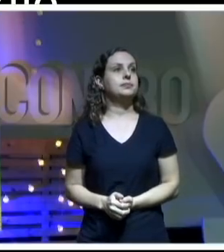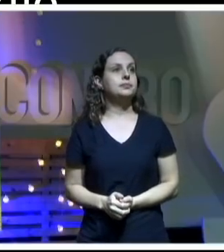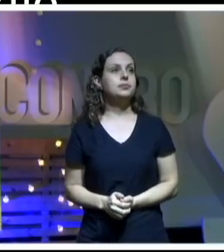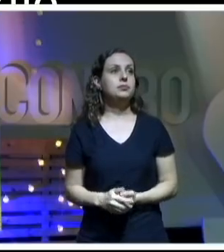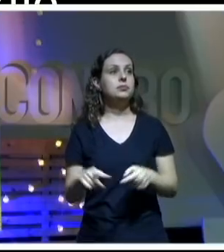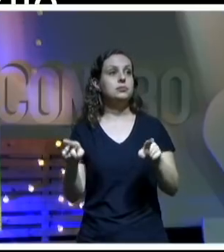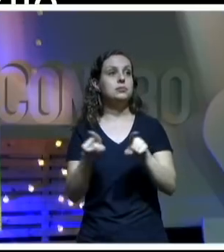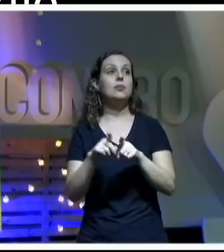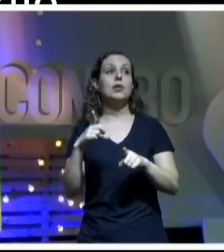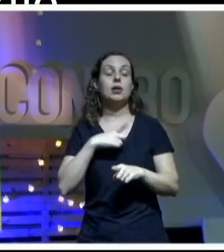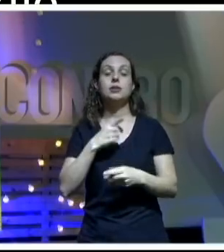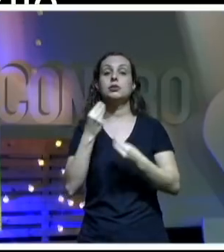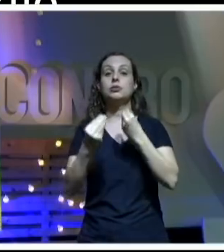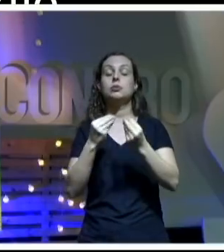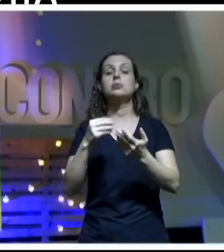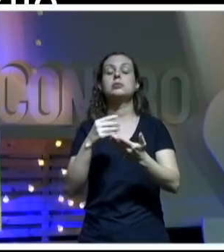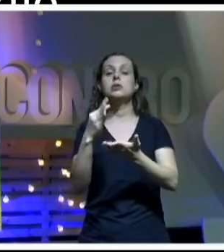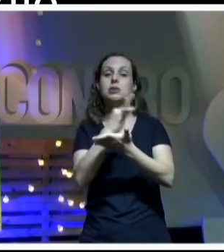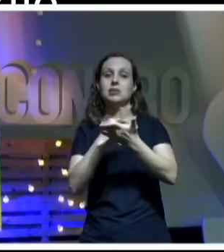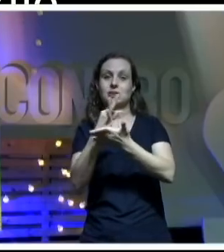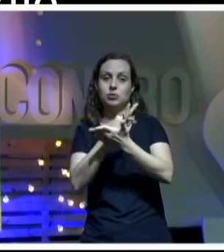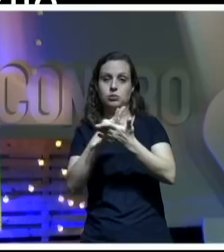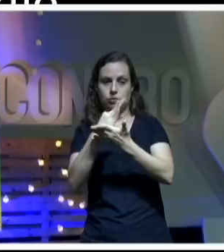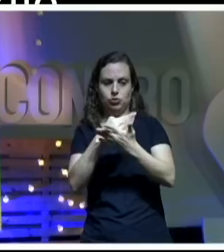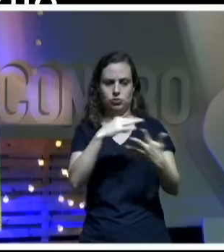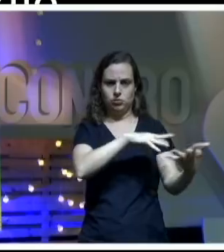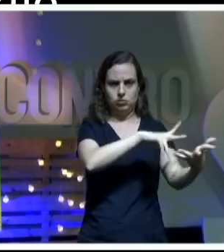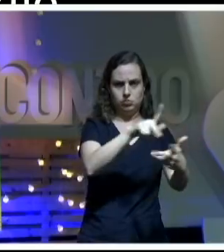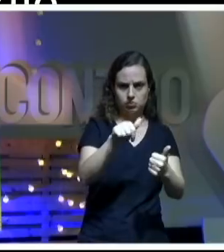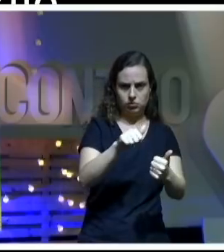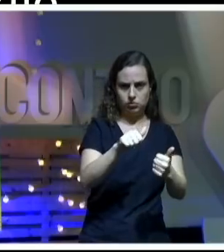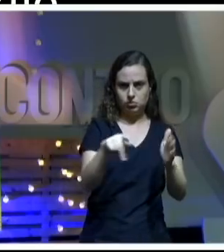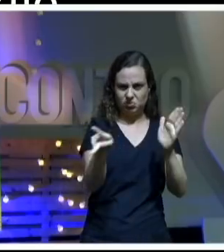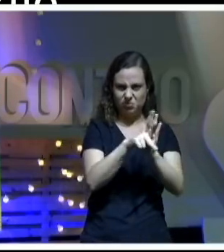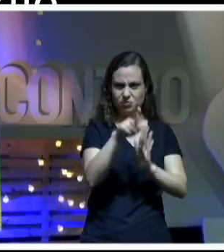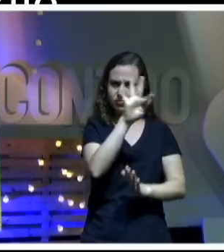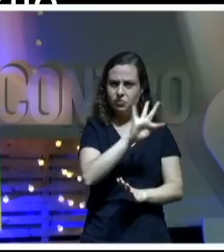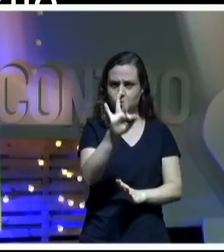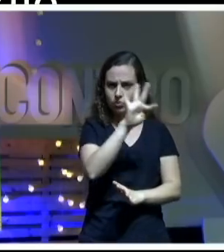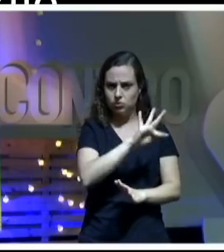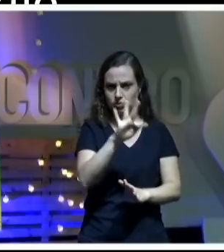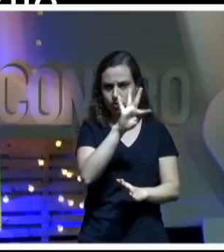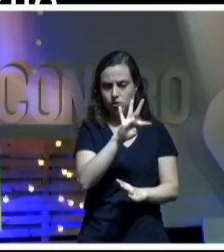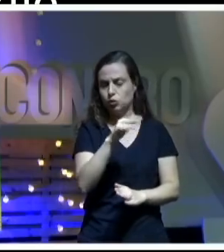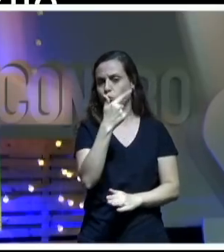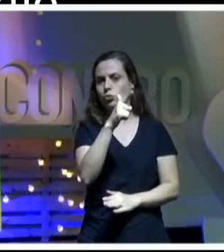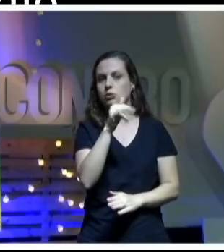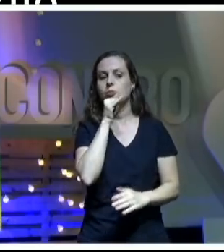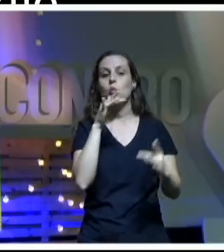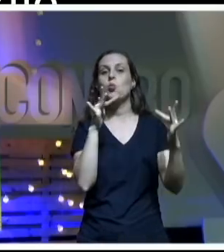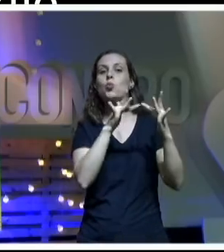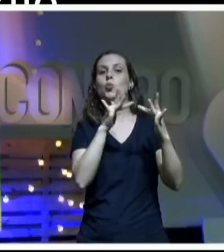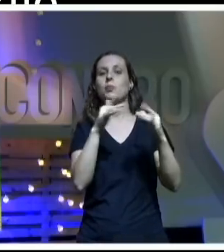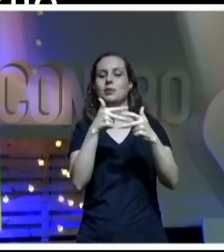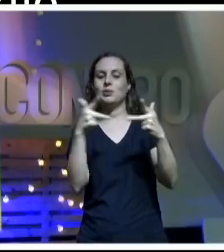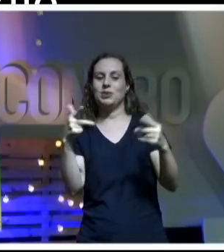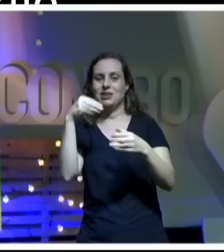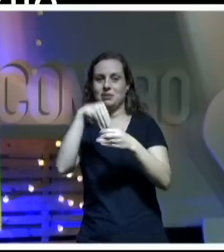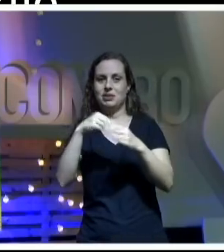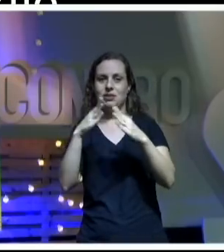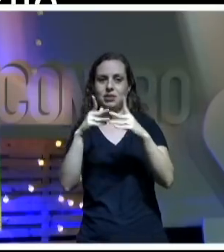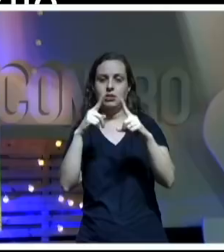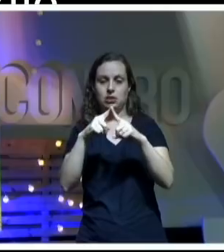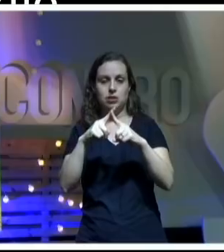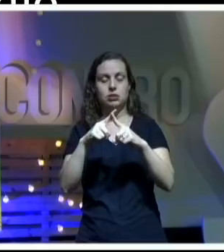pública não é teologia essa teologia acadêmica fria longe da igreja é radical retornar à raiz etimológica